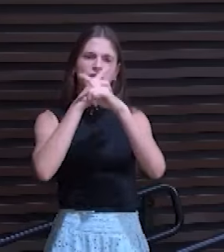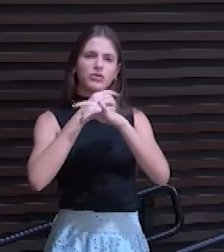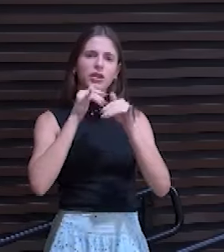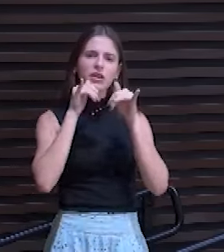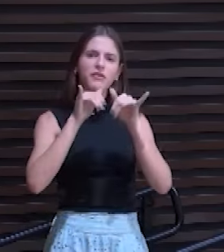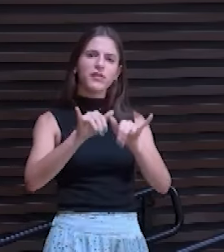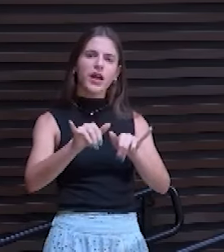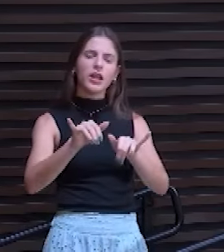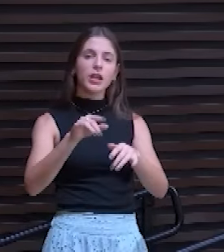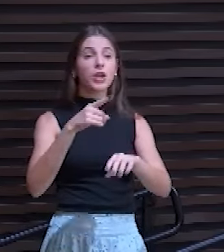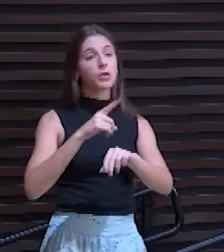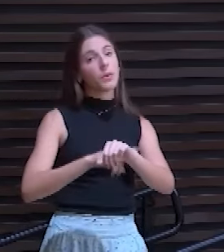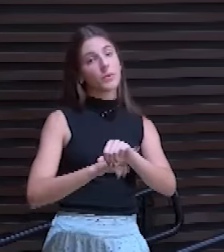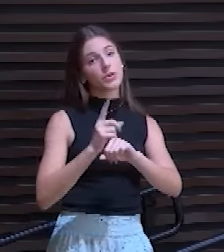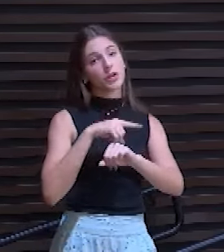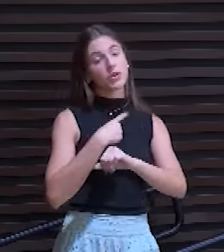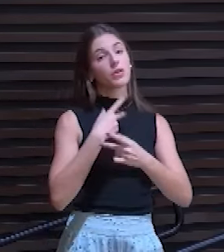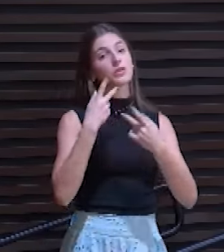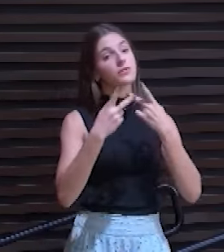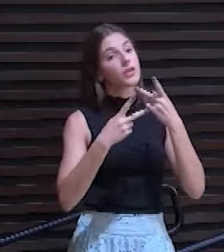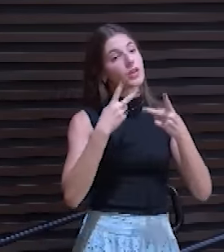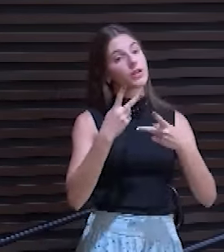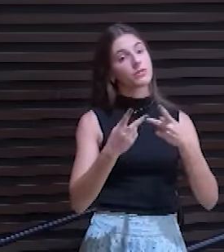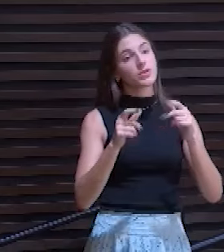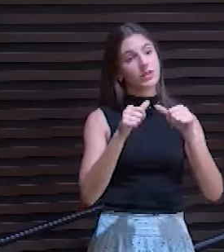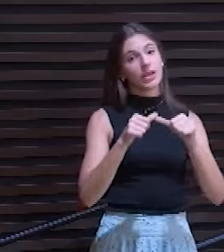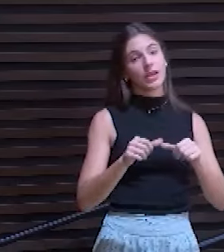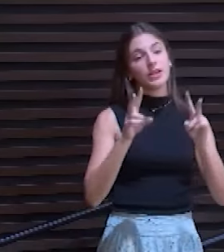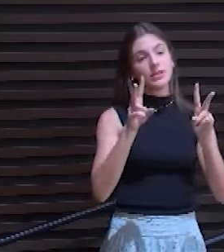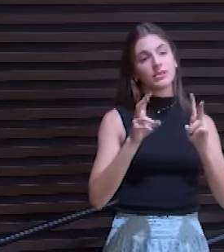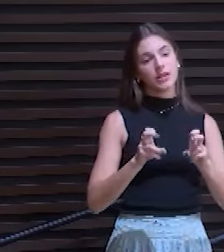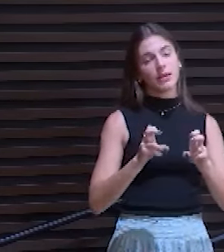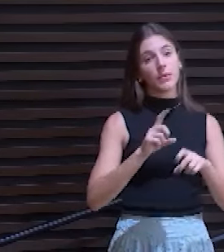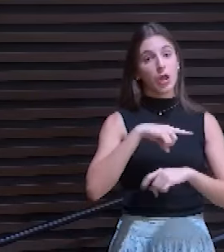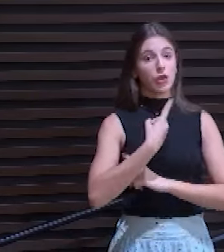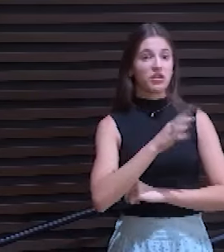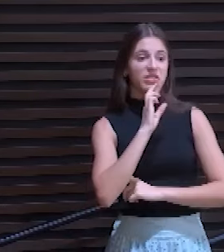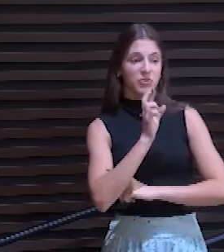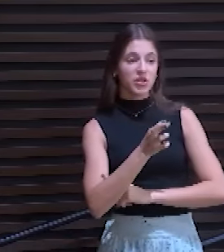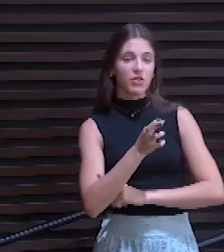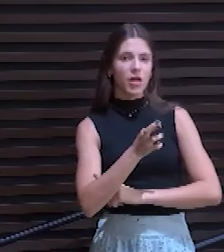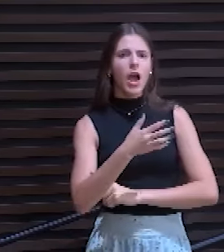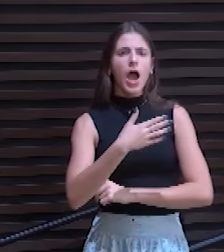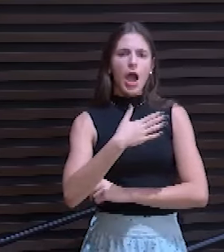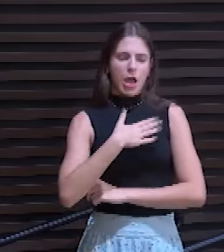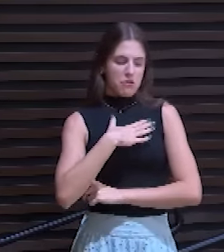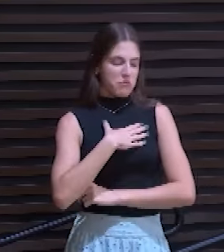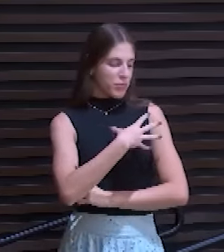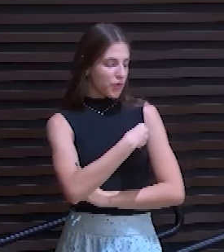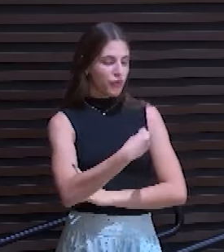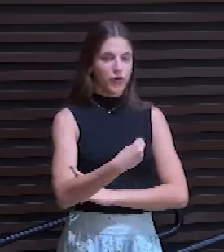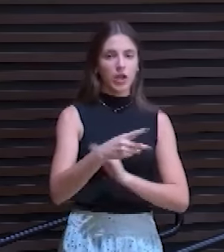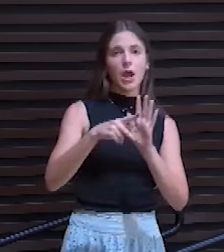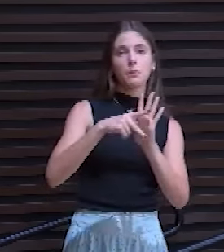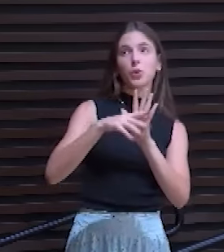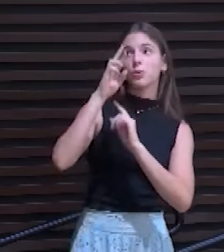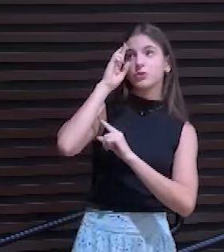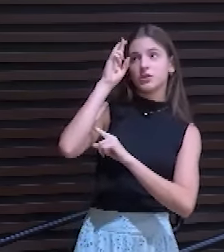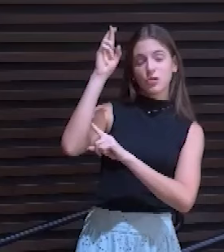nós falamos sobre isso, a nossa resposta de imediato é que os nossos filhos são do Senhor.